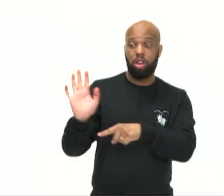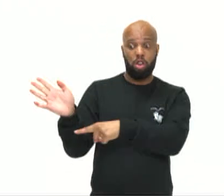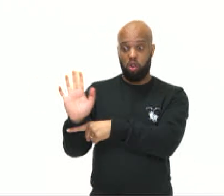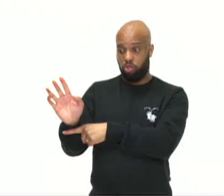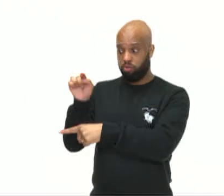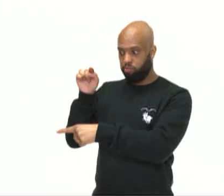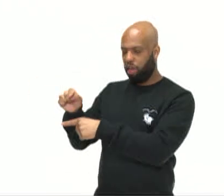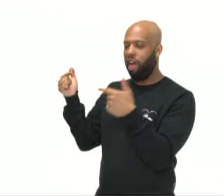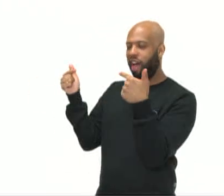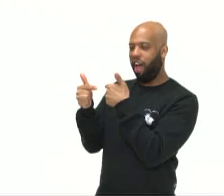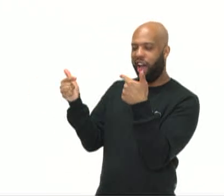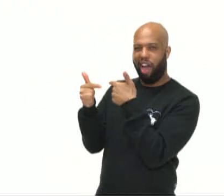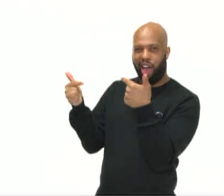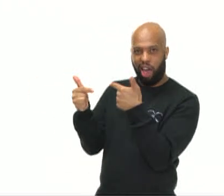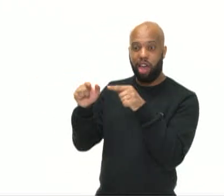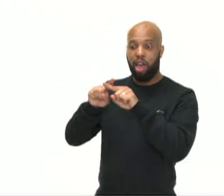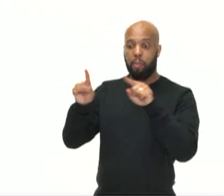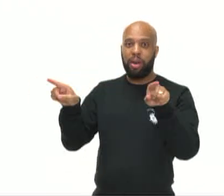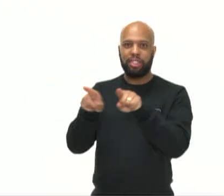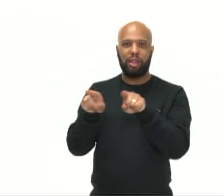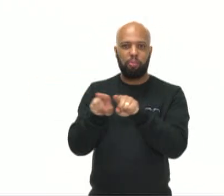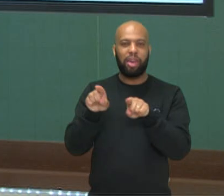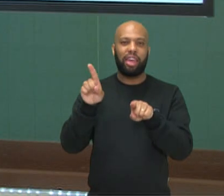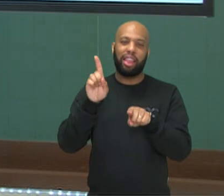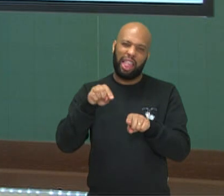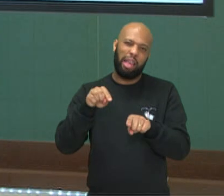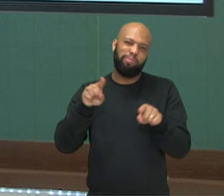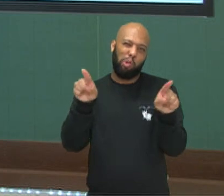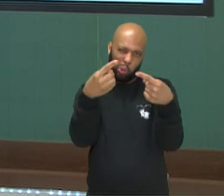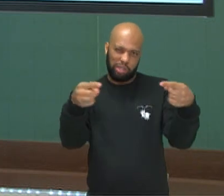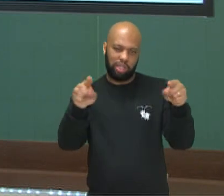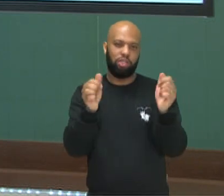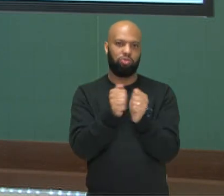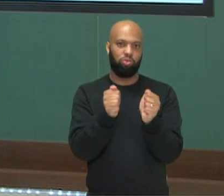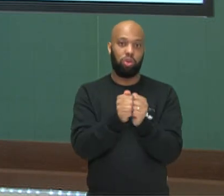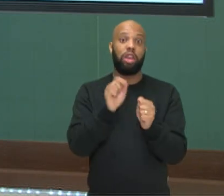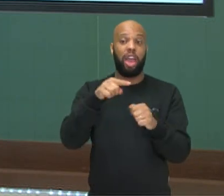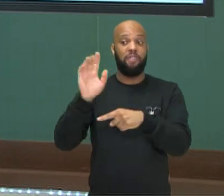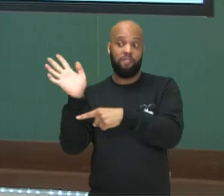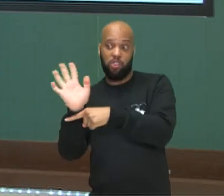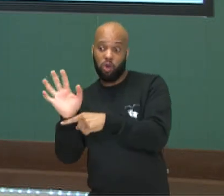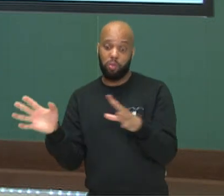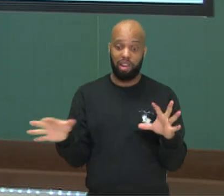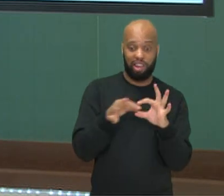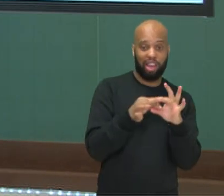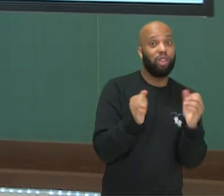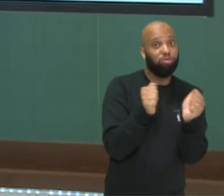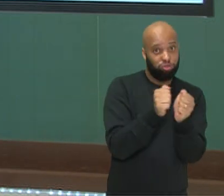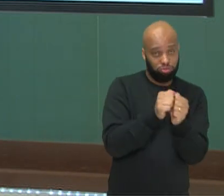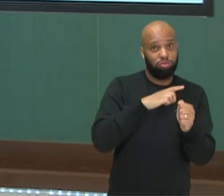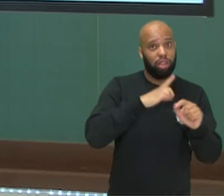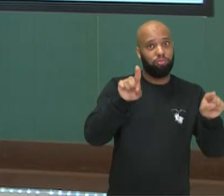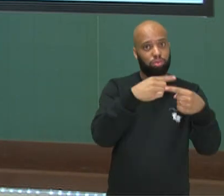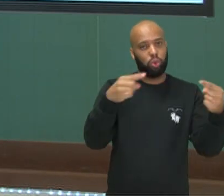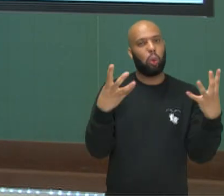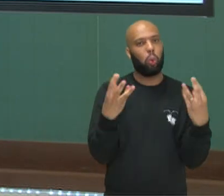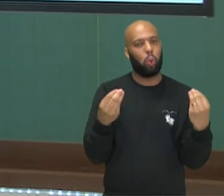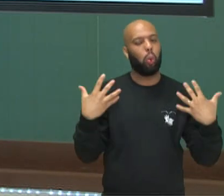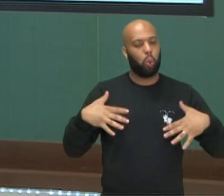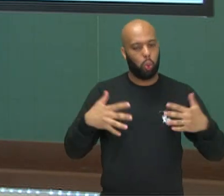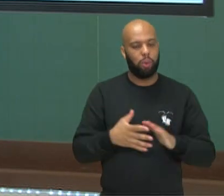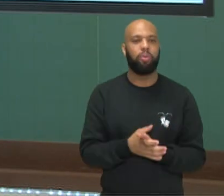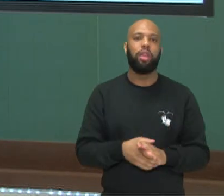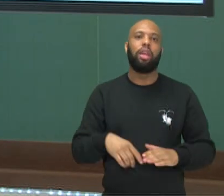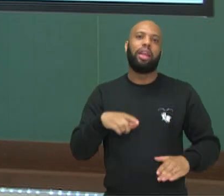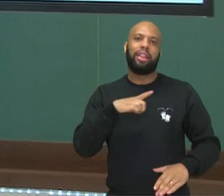de ser uma comédia, também é um musical. Então, é um filme musical. E ainda, né, como a gente viu,